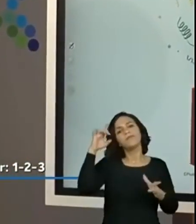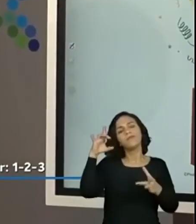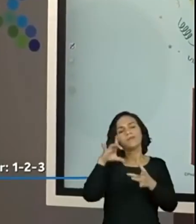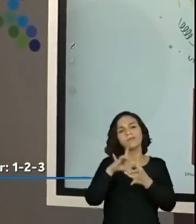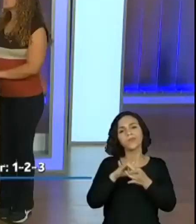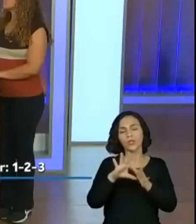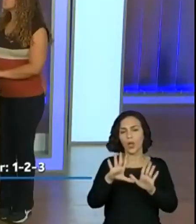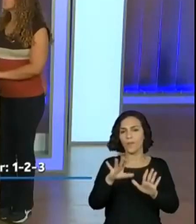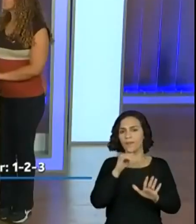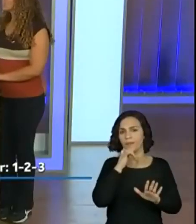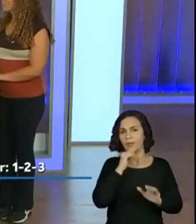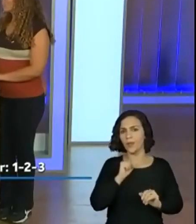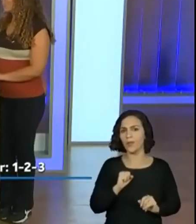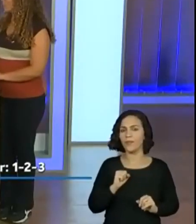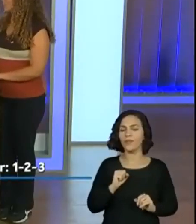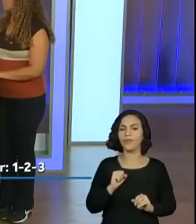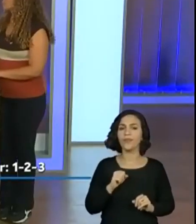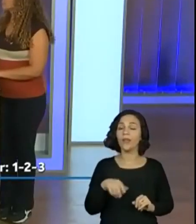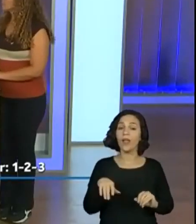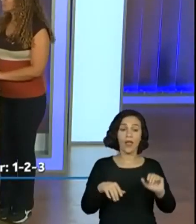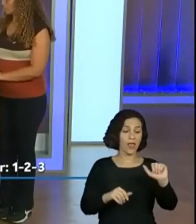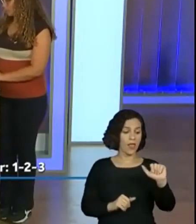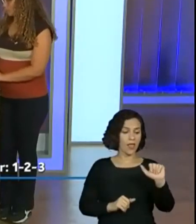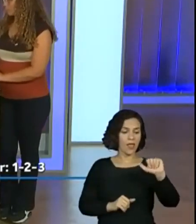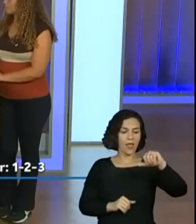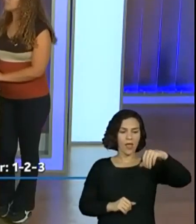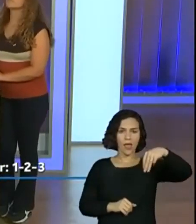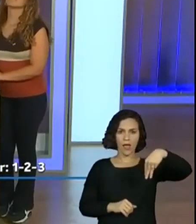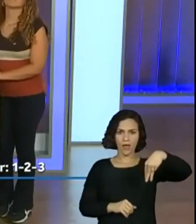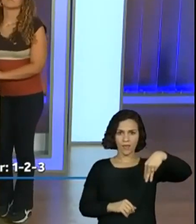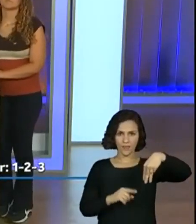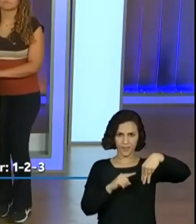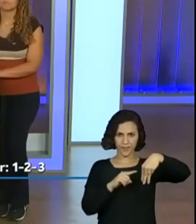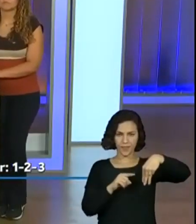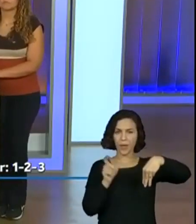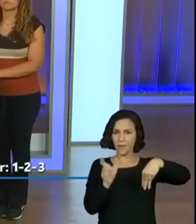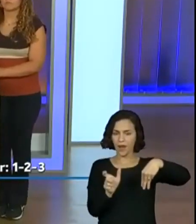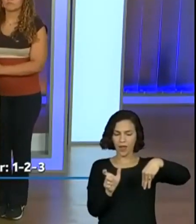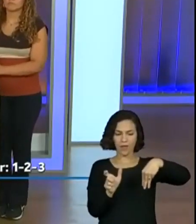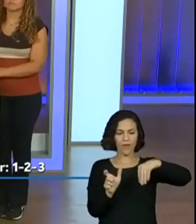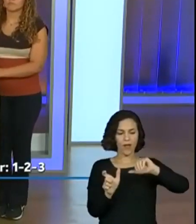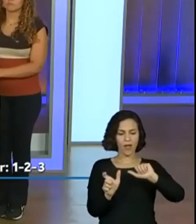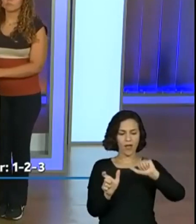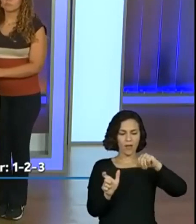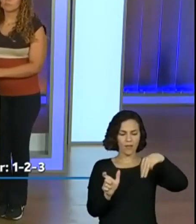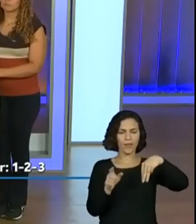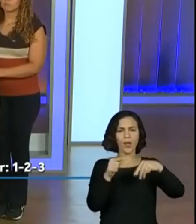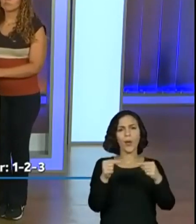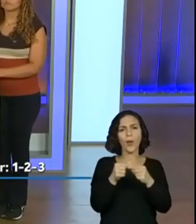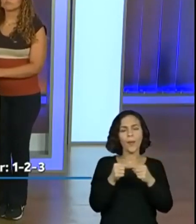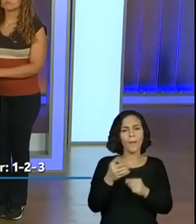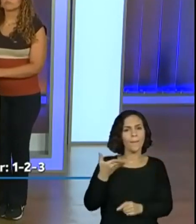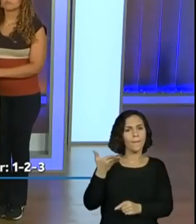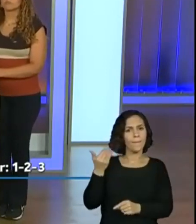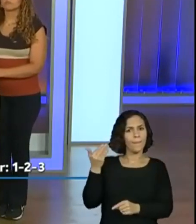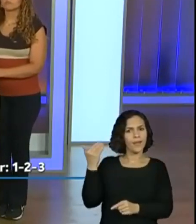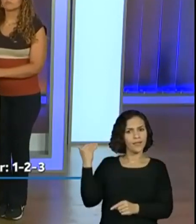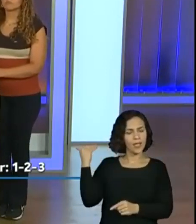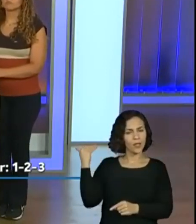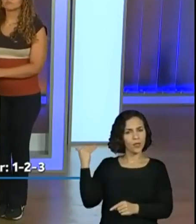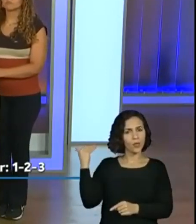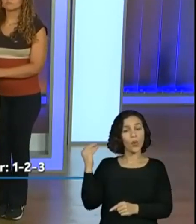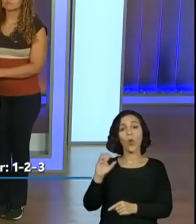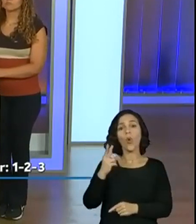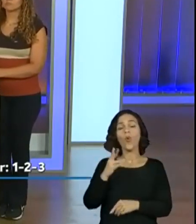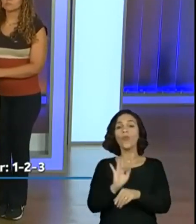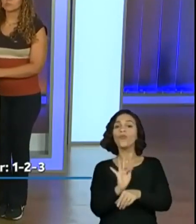an, né? Quando a gente põe lá o a e o m, ele, a gente usa no passado ou no presente? No